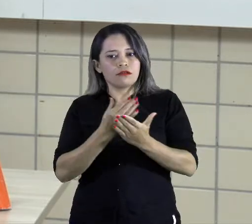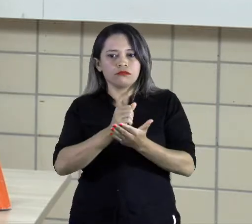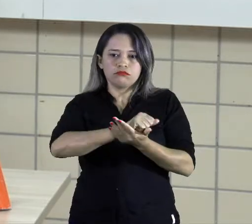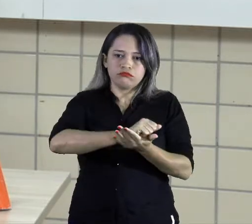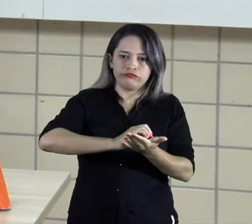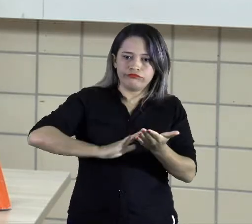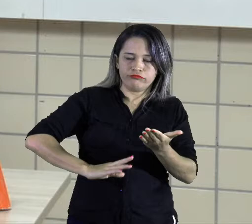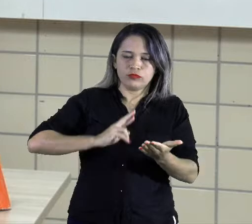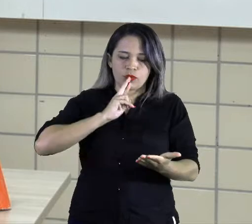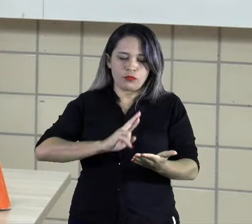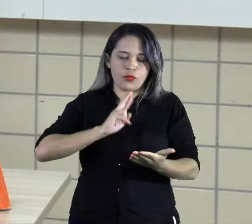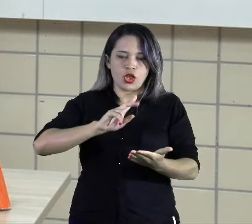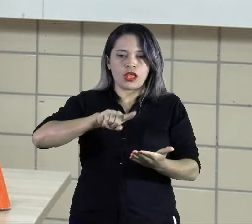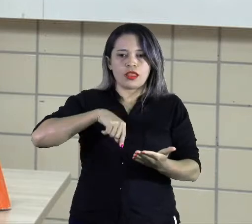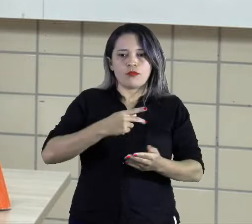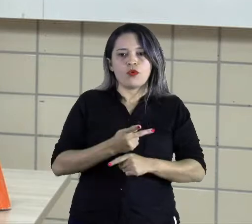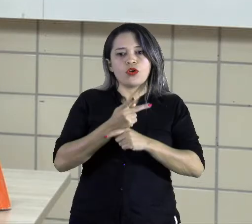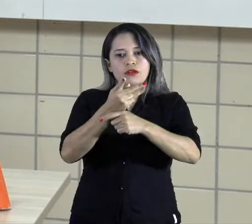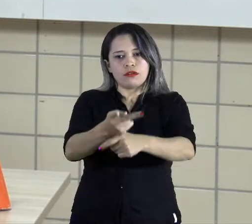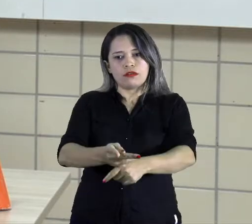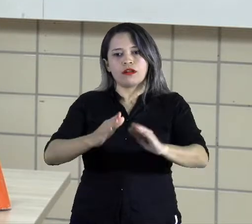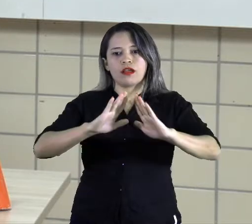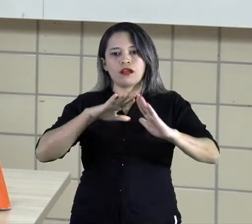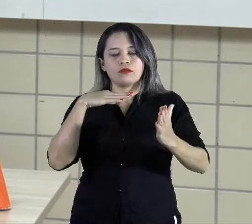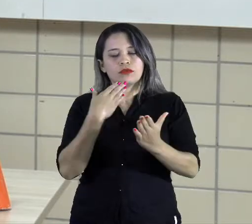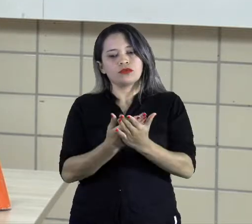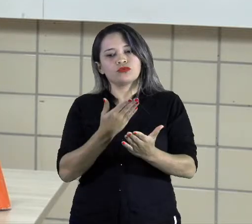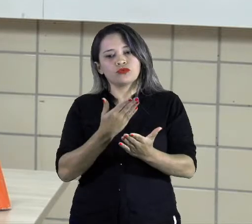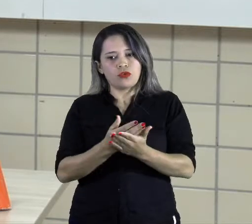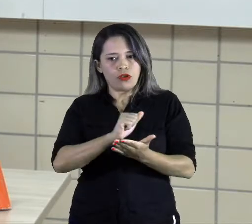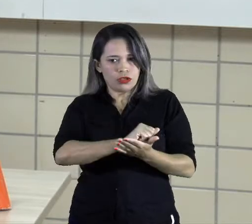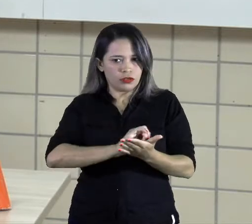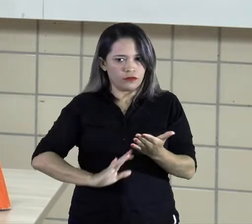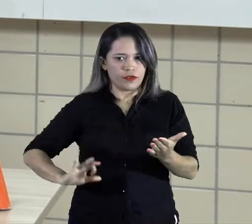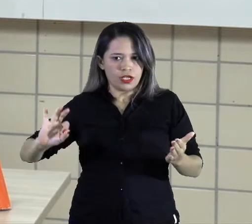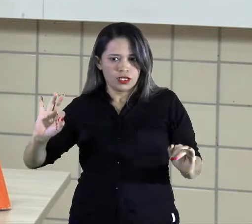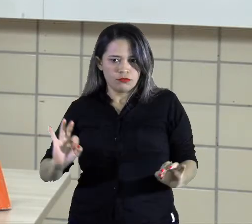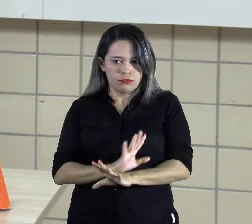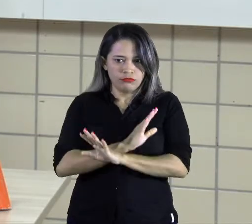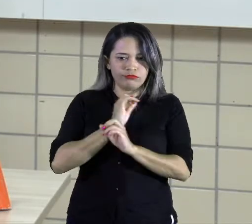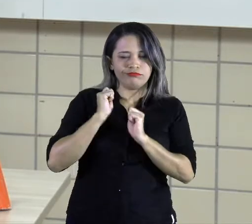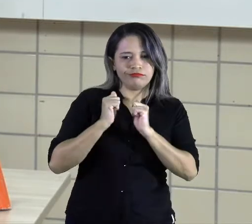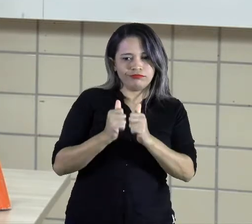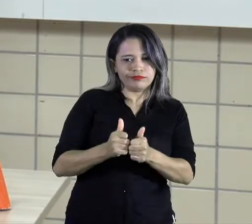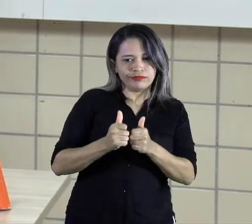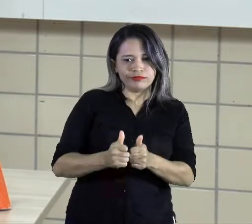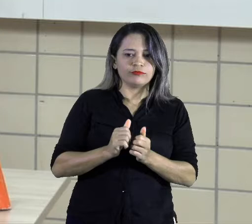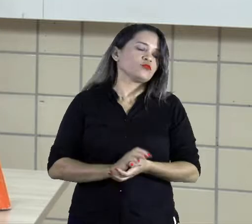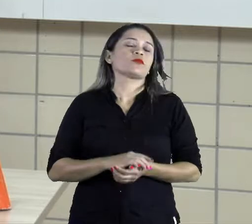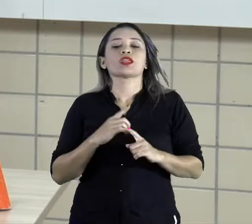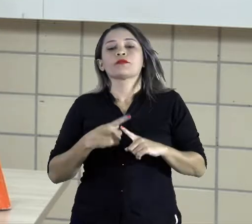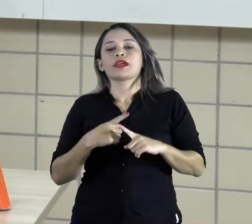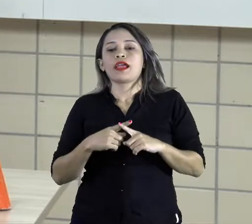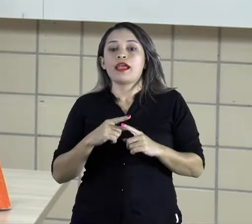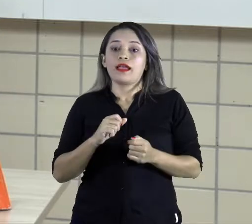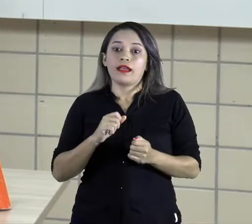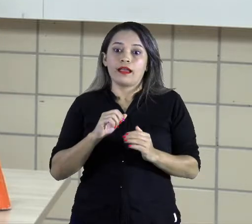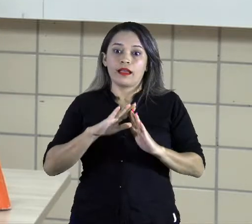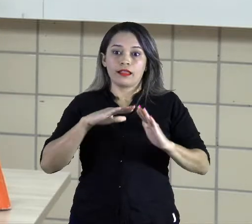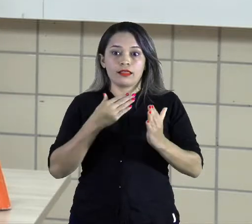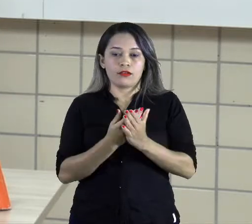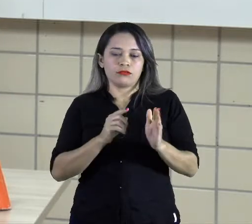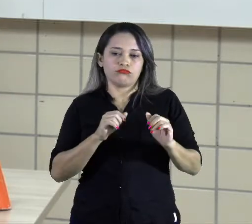atividades, depois devolve para a escola a atividade já prontinha, beleza? Para que a escola possa avaliar